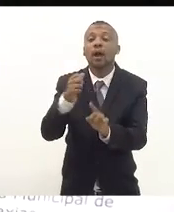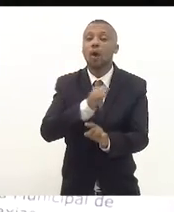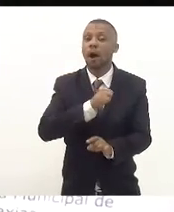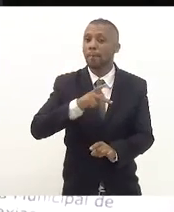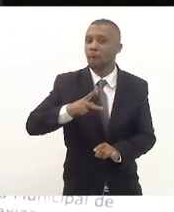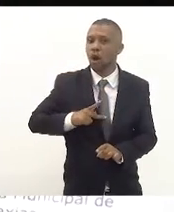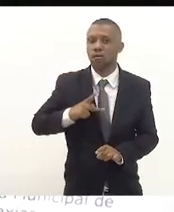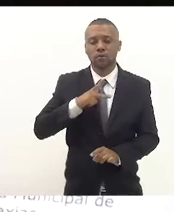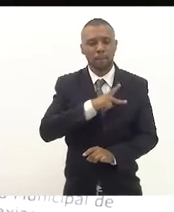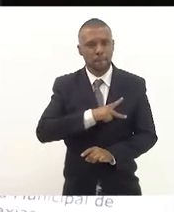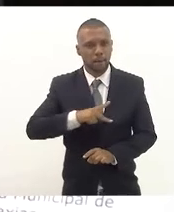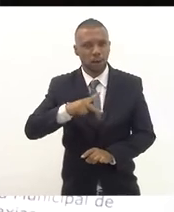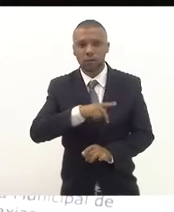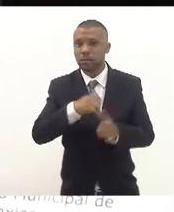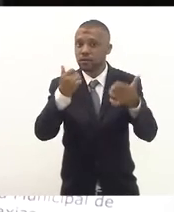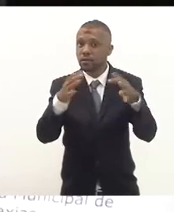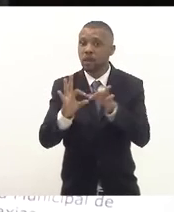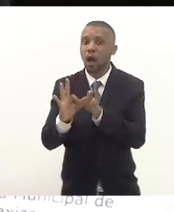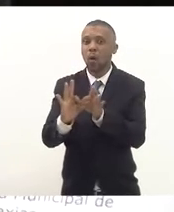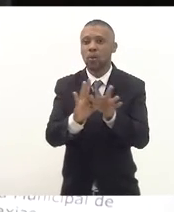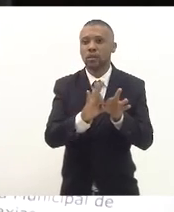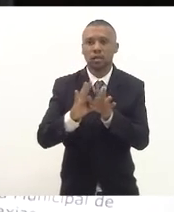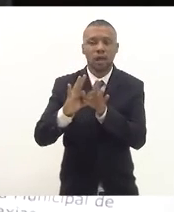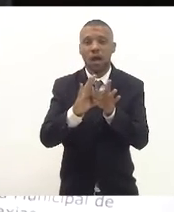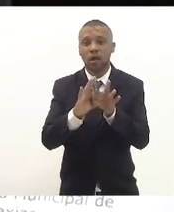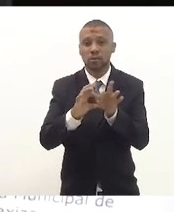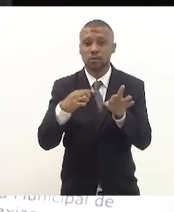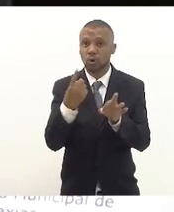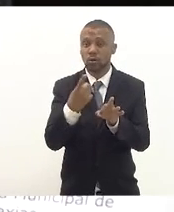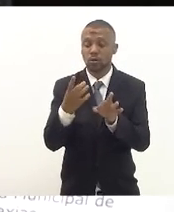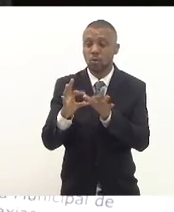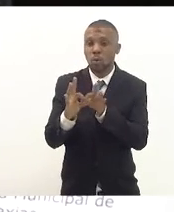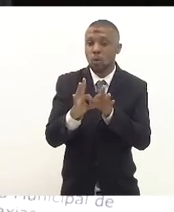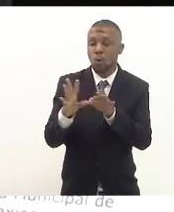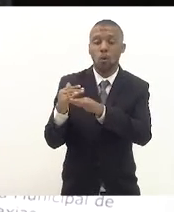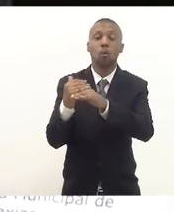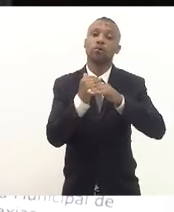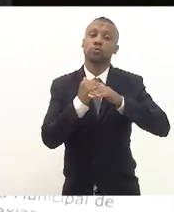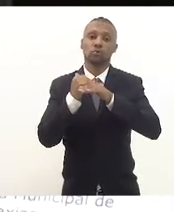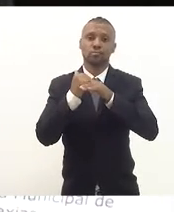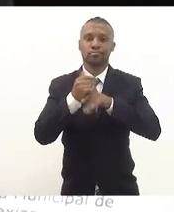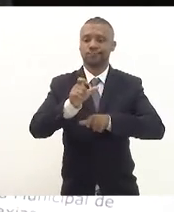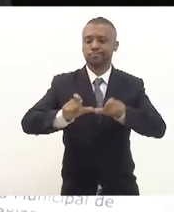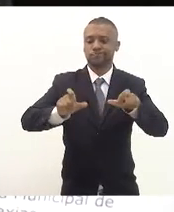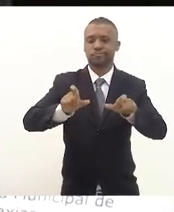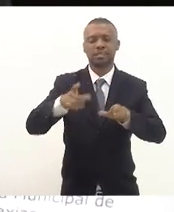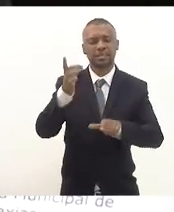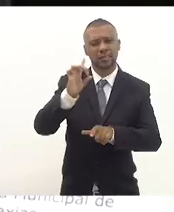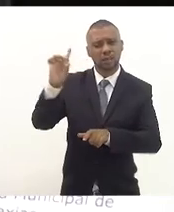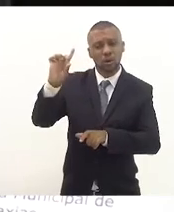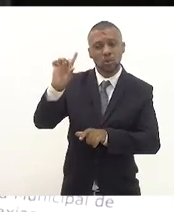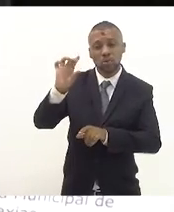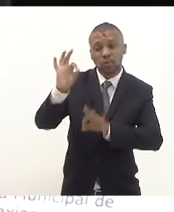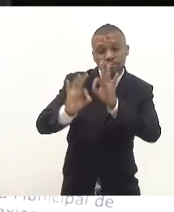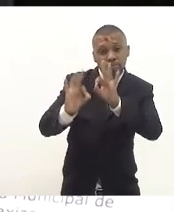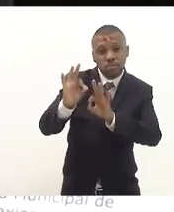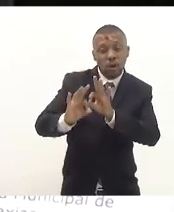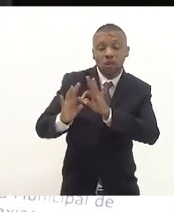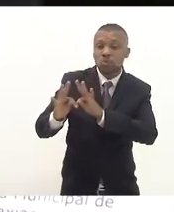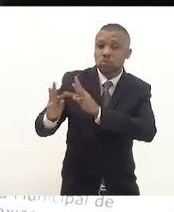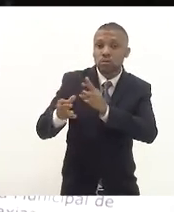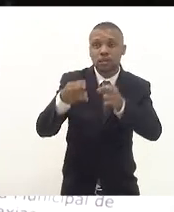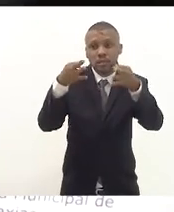Paulo quando ela fala em unidade ela disse que nós somos um corpo O que diz que Deus colocou no lugar certo